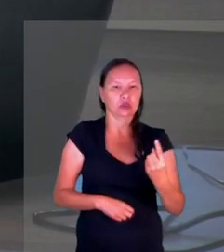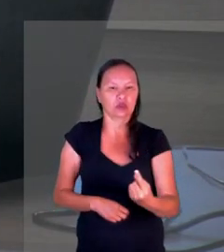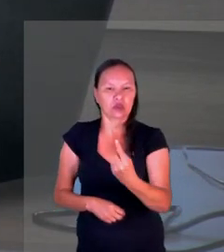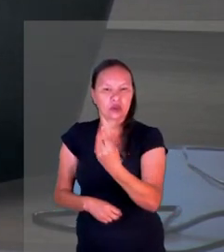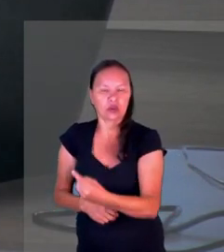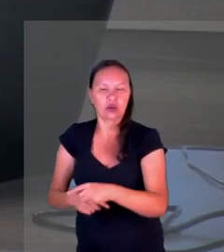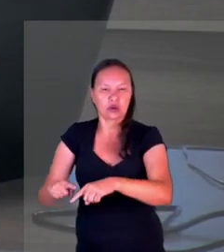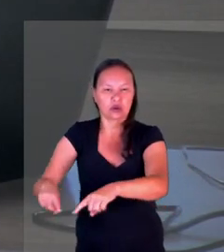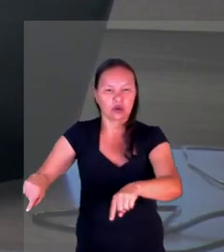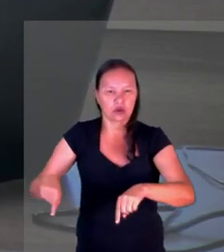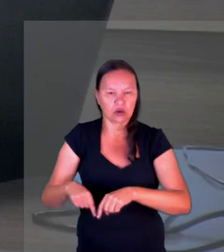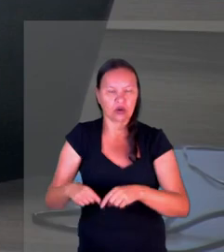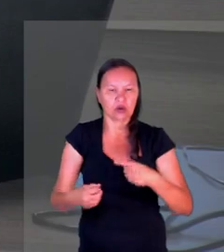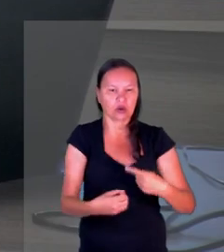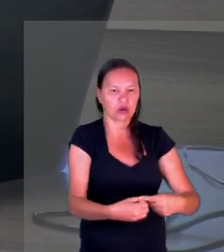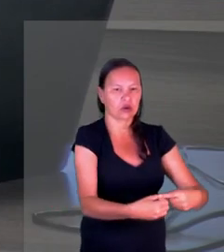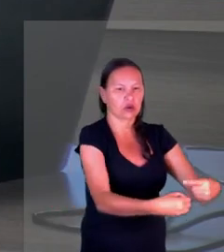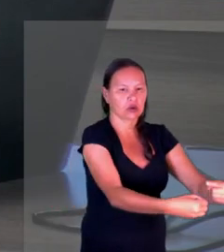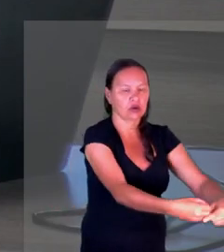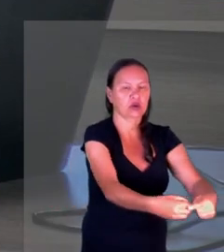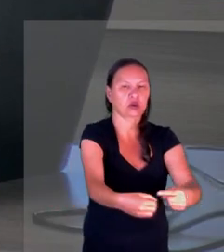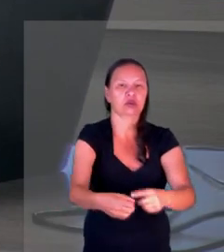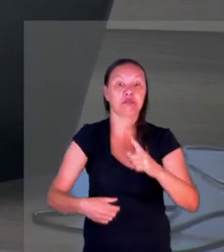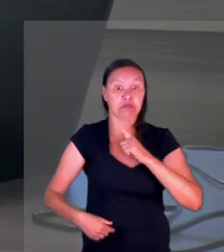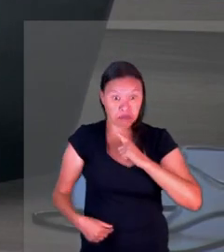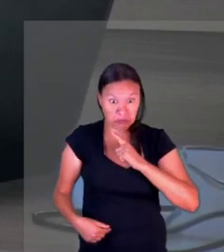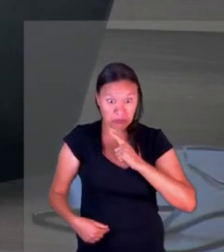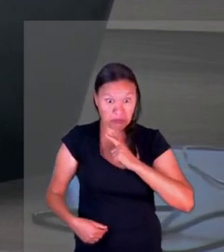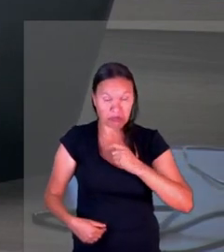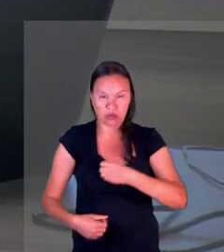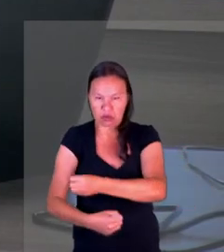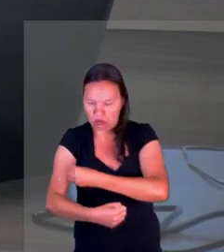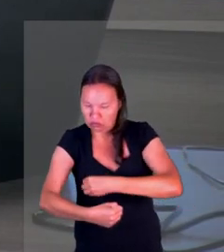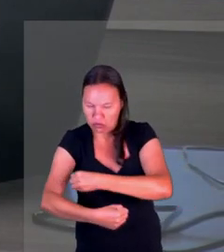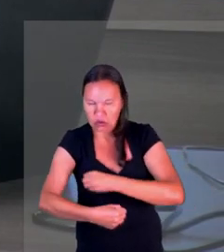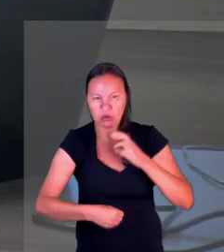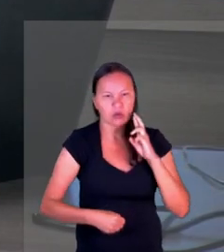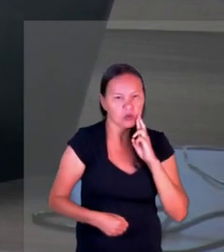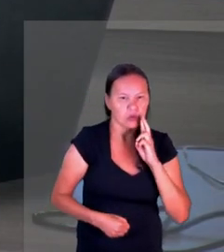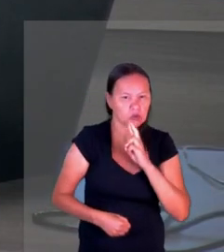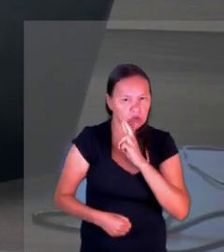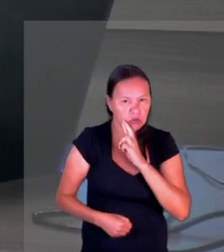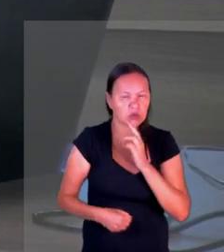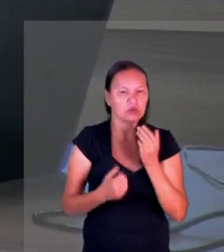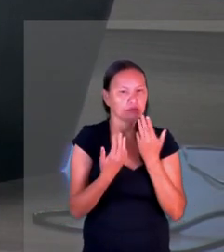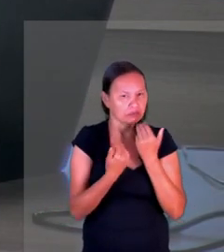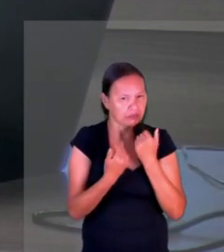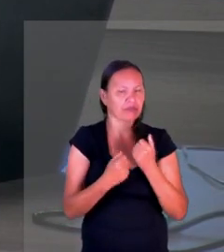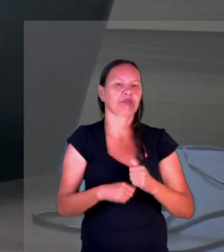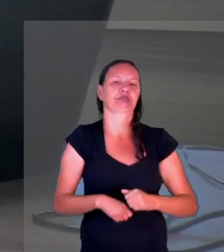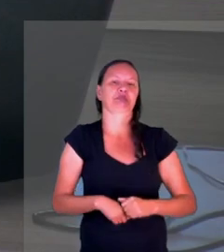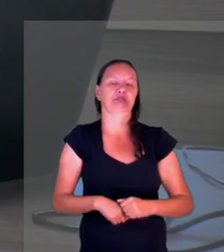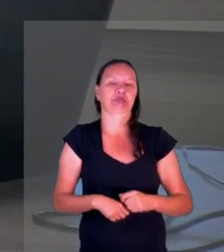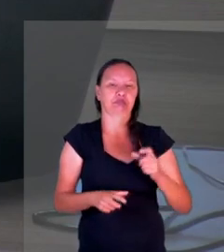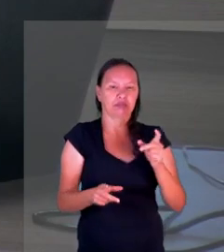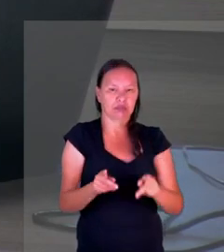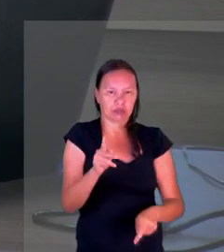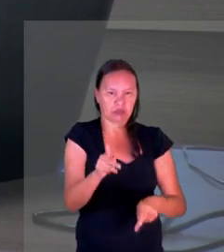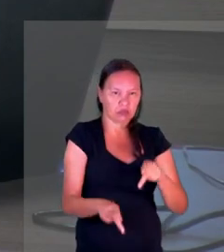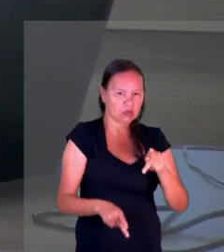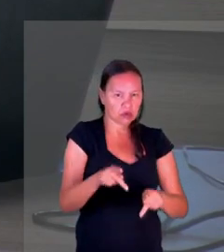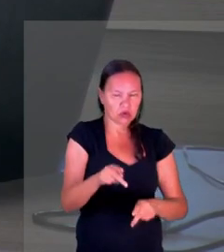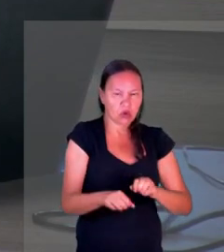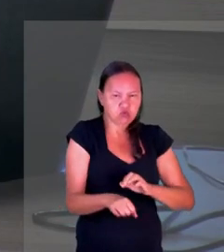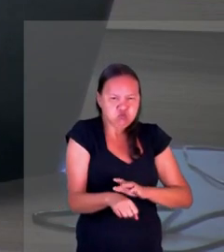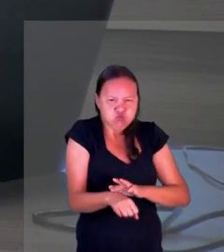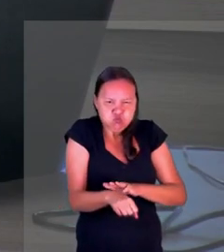considerando Os territórios onde já exist cozinhas solidárias justamente para privilegiar aqueles que na pandemia